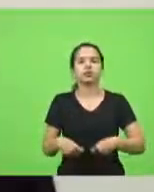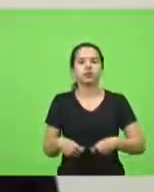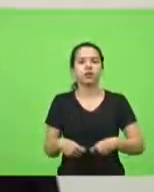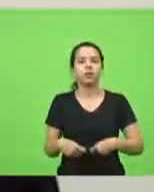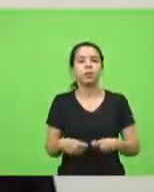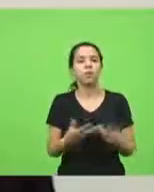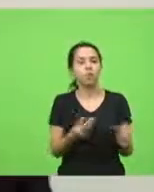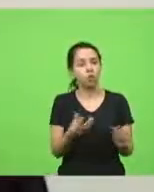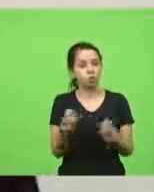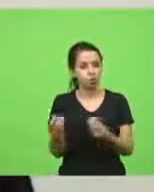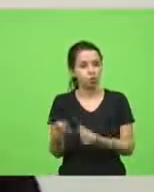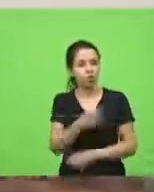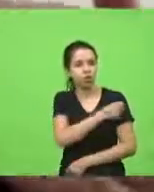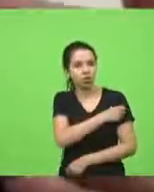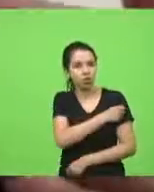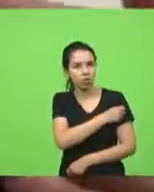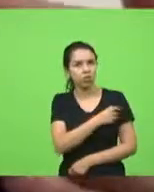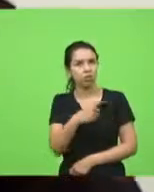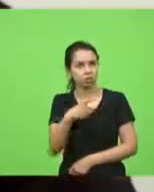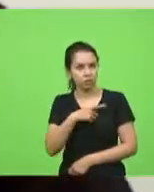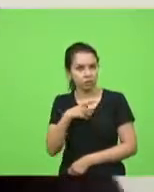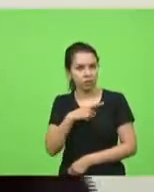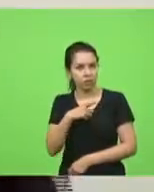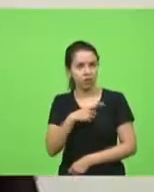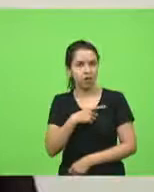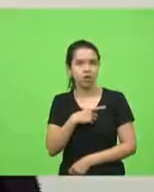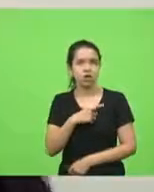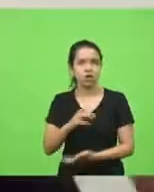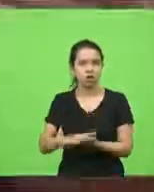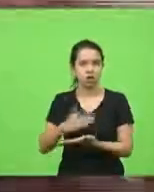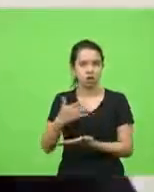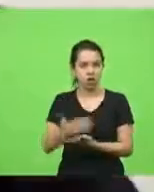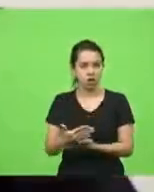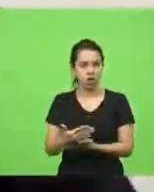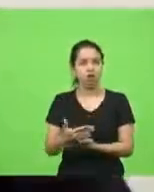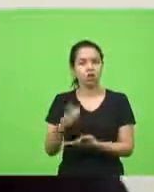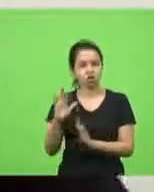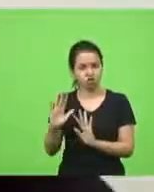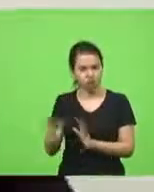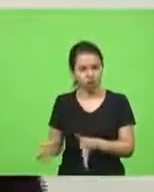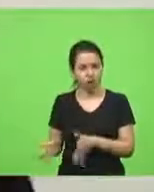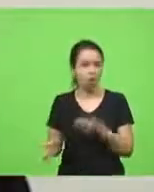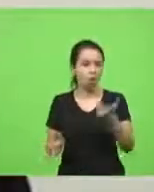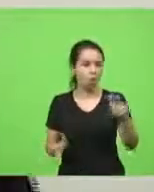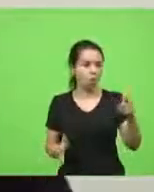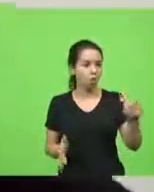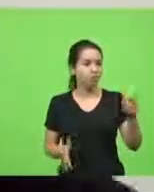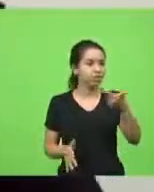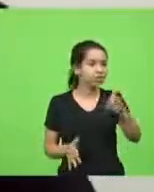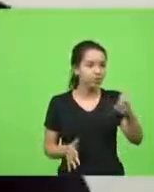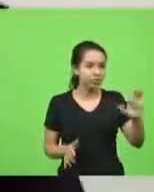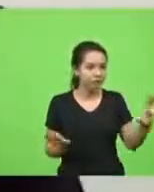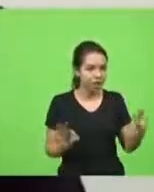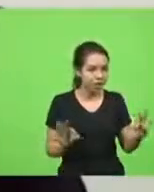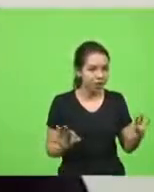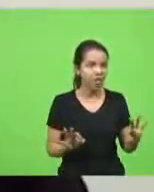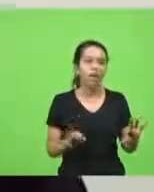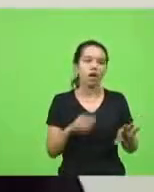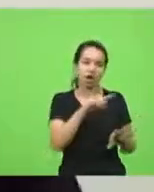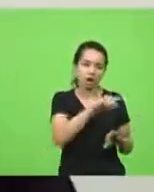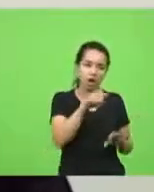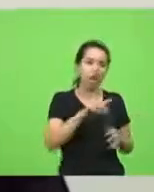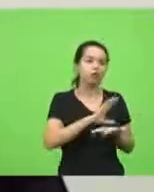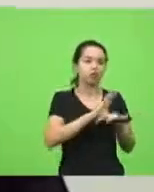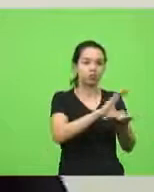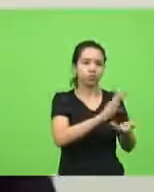muitos estudantes têm. Então, você contempla aqueles que não têm. Começa com aqueles que não têm. Mas as escolas